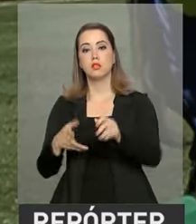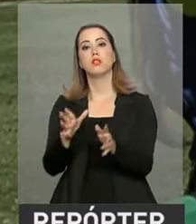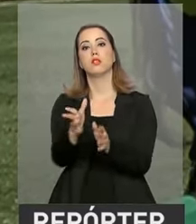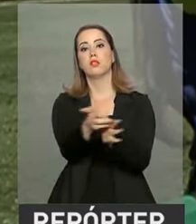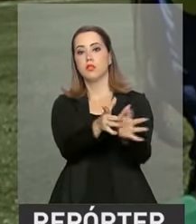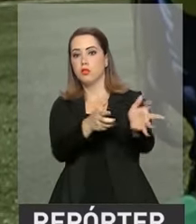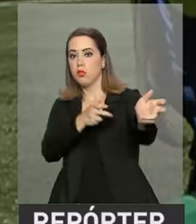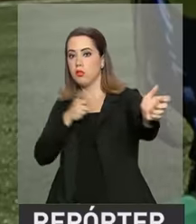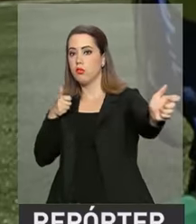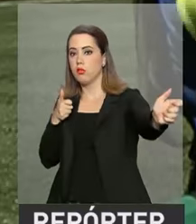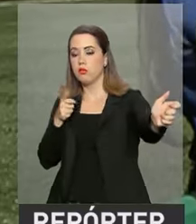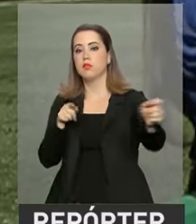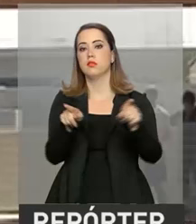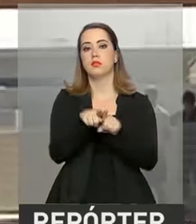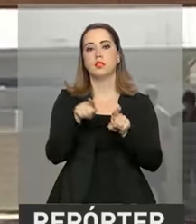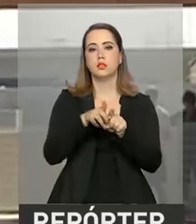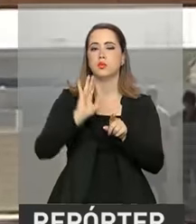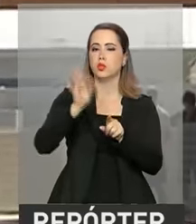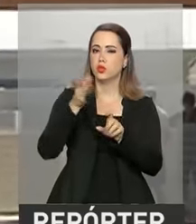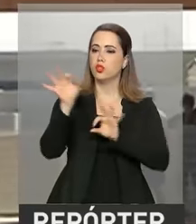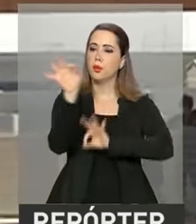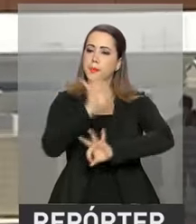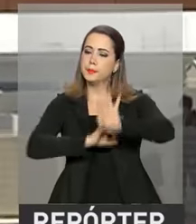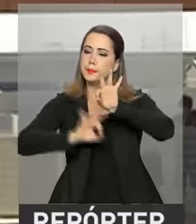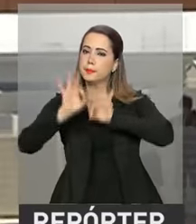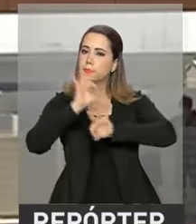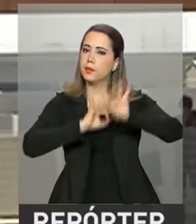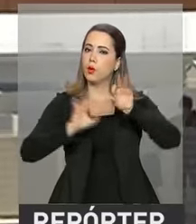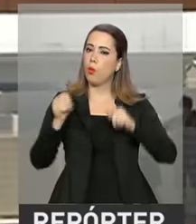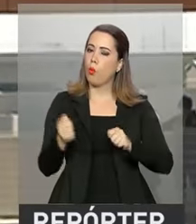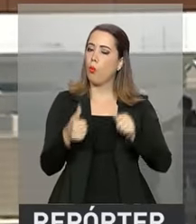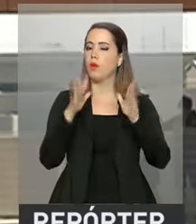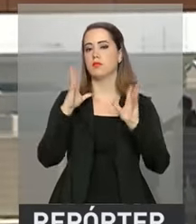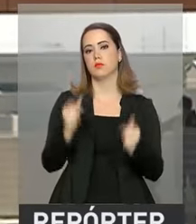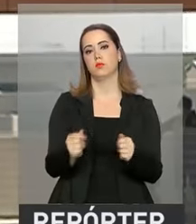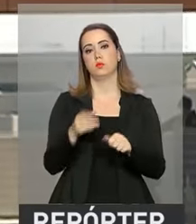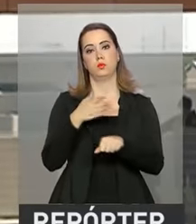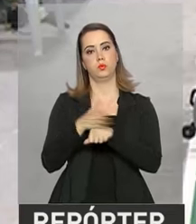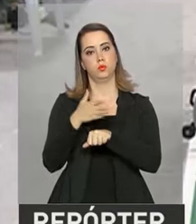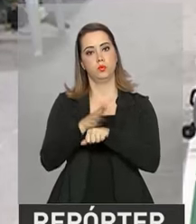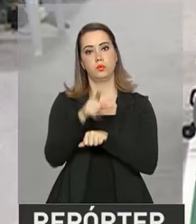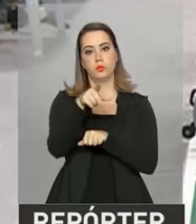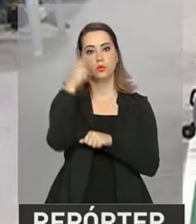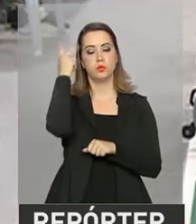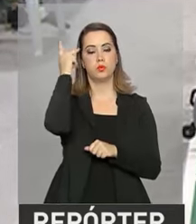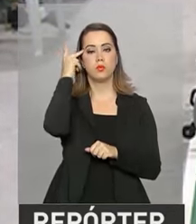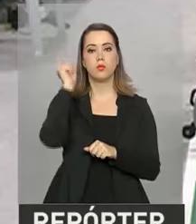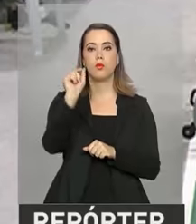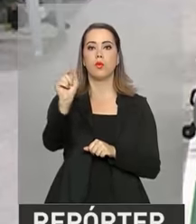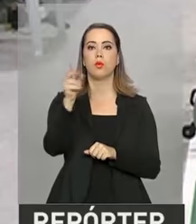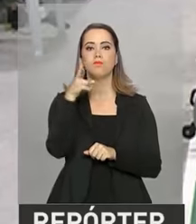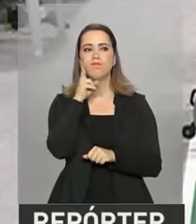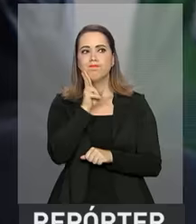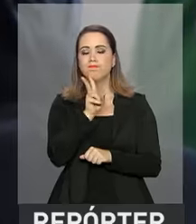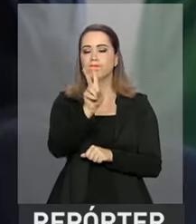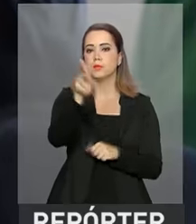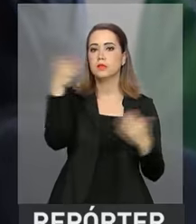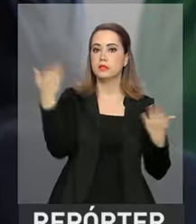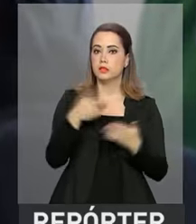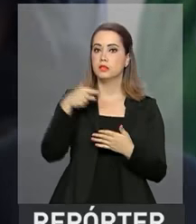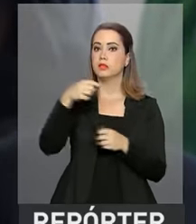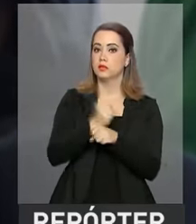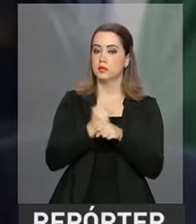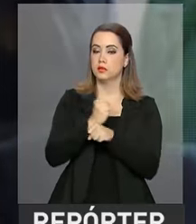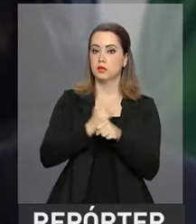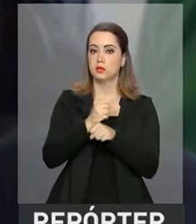em fase final de preparação no Centro Paralímpico Brasileiro em São Paulo. A projeção para esta edição é que o